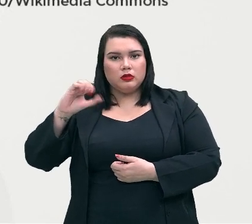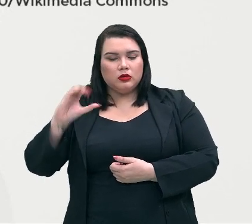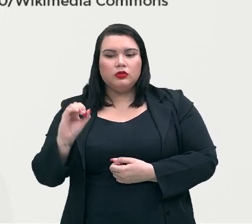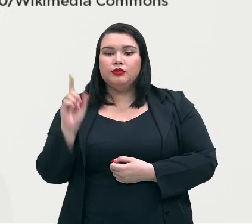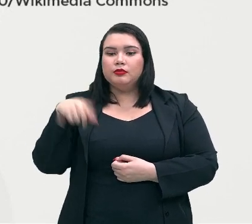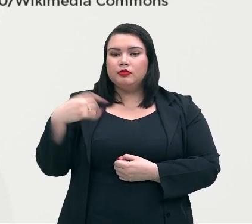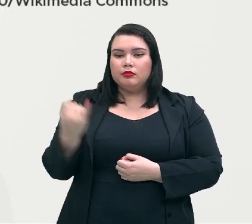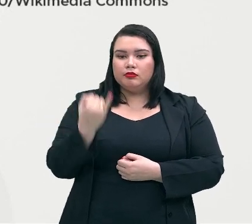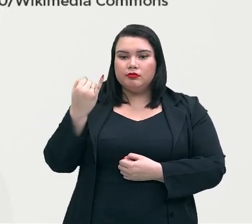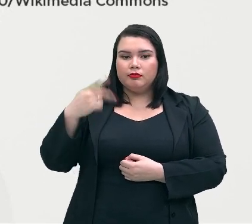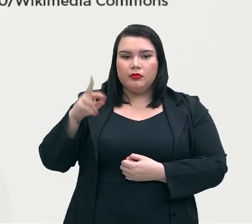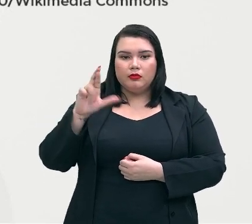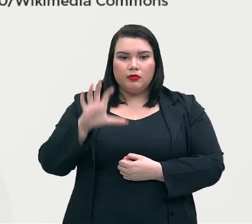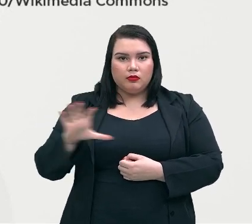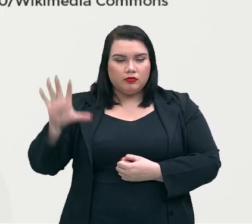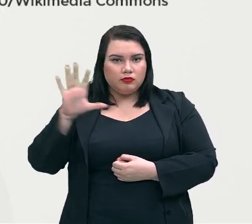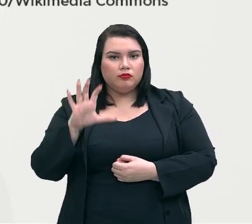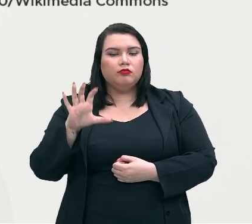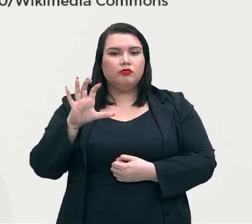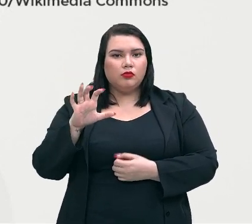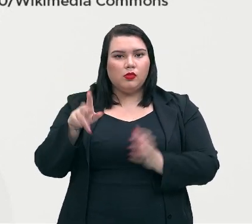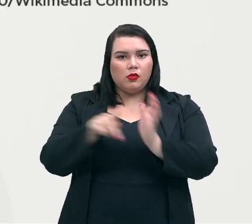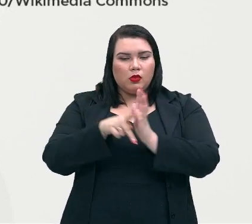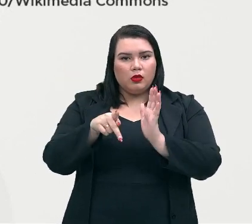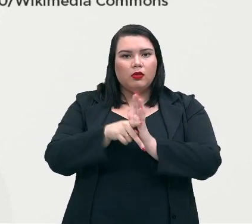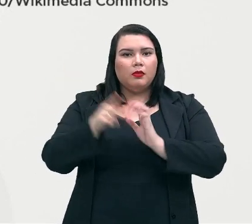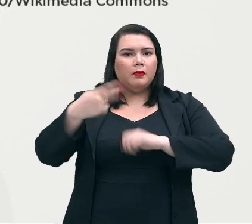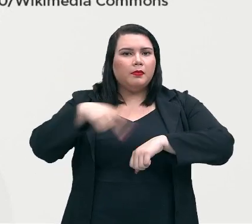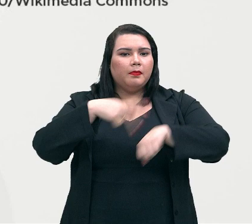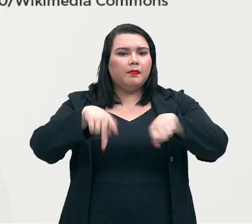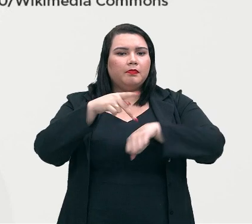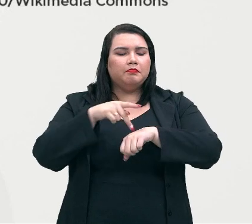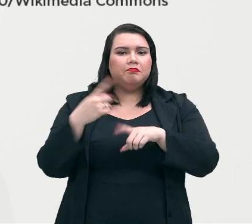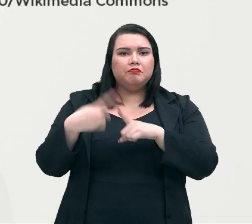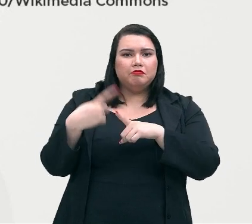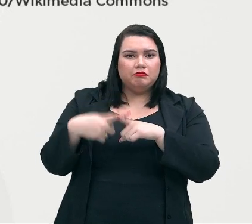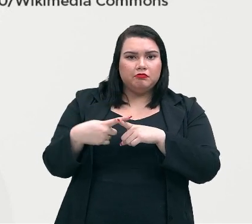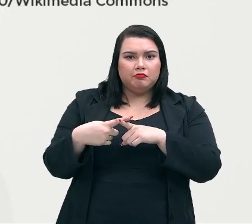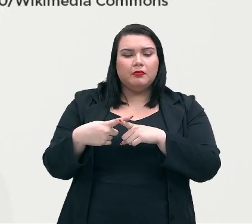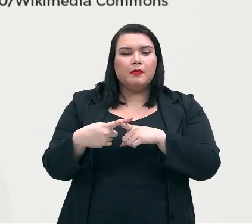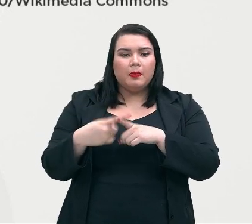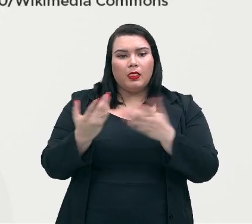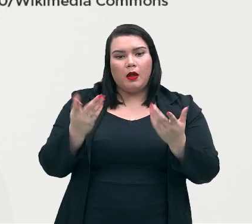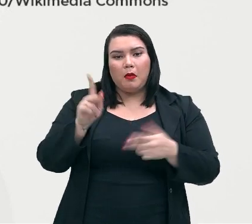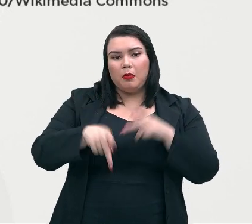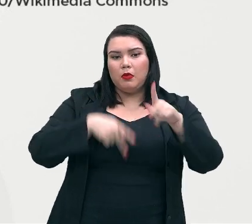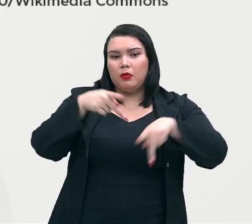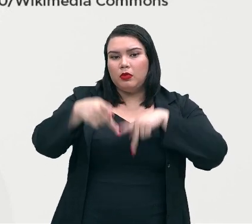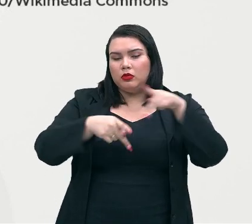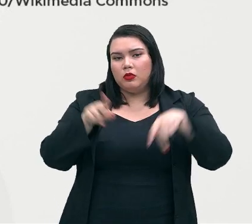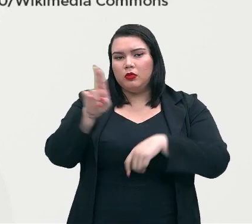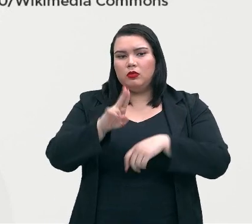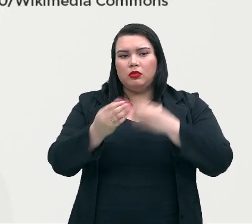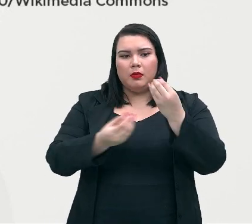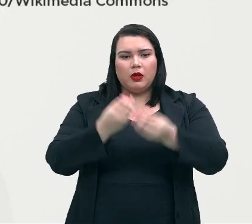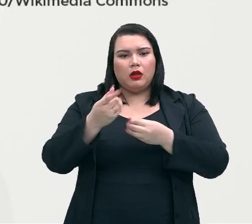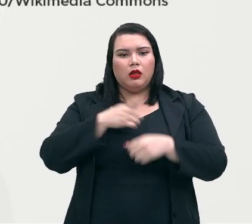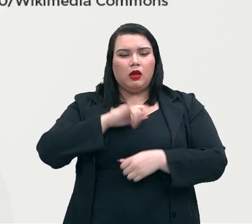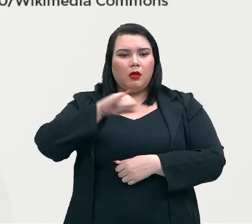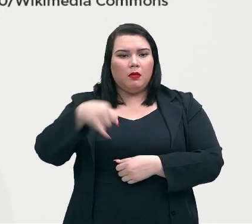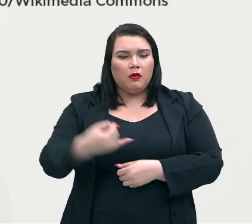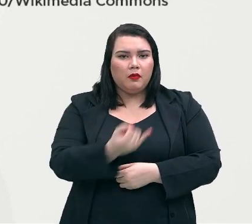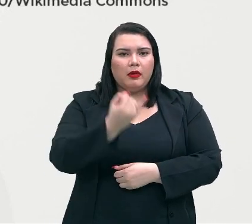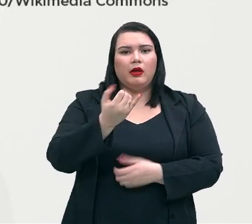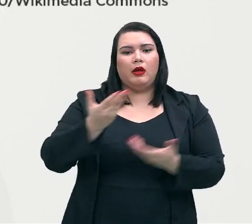região nordeste, tá? Aqui do nosso país, porque vai ser usado pela população para abastecimento, para